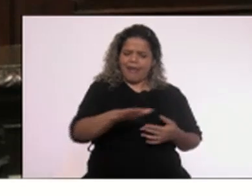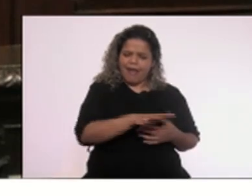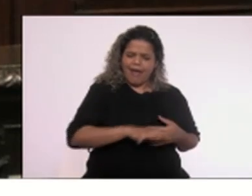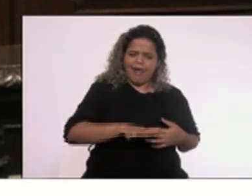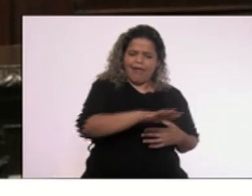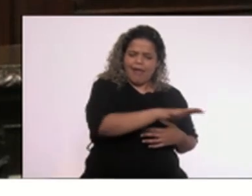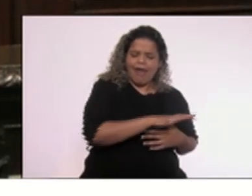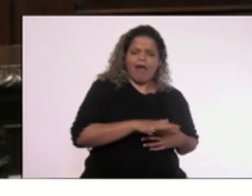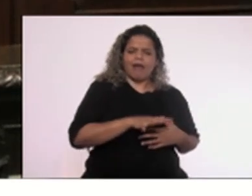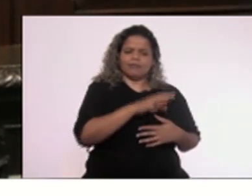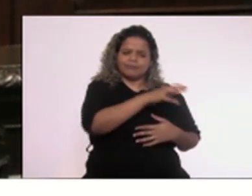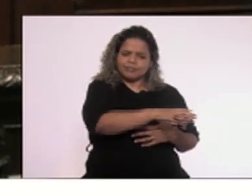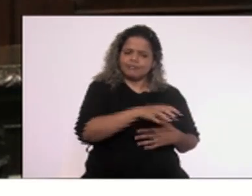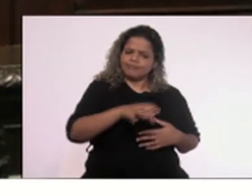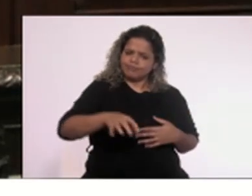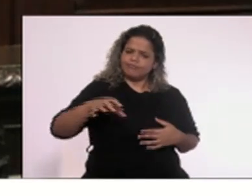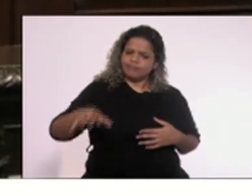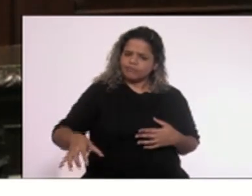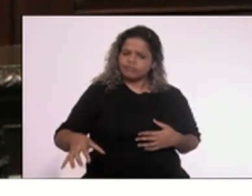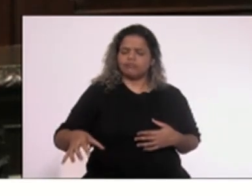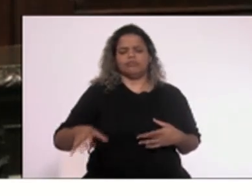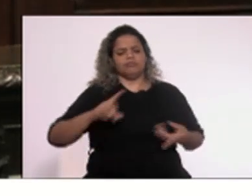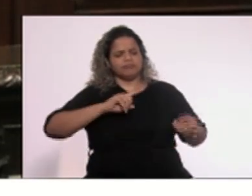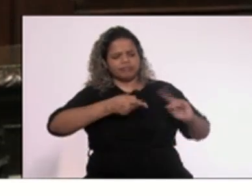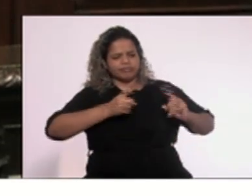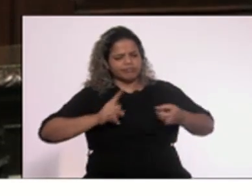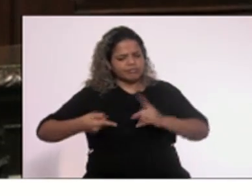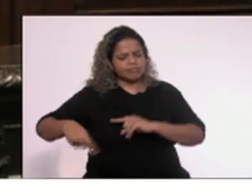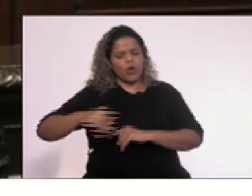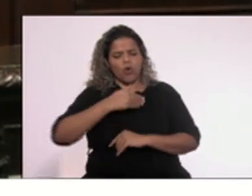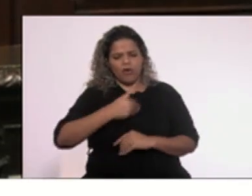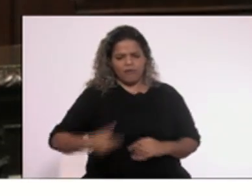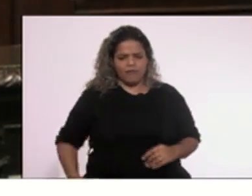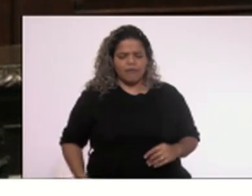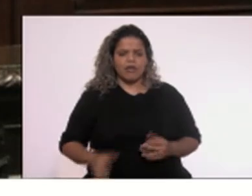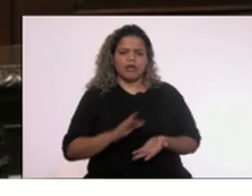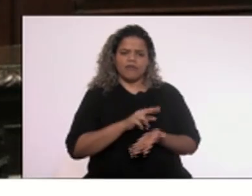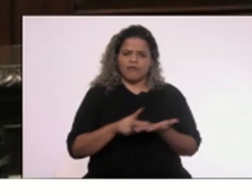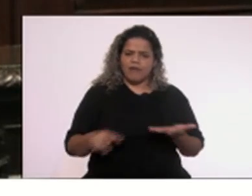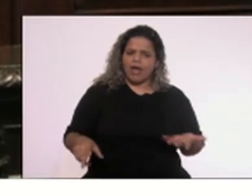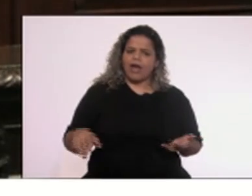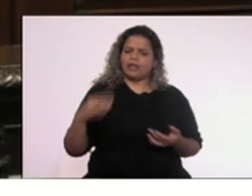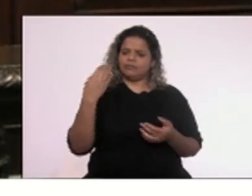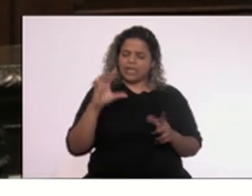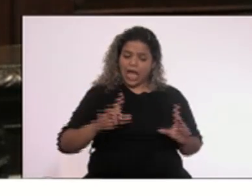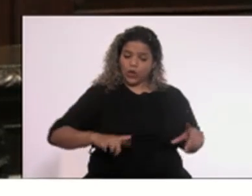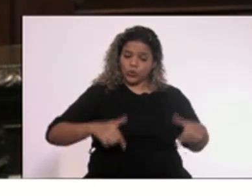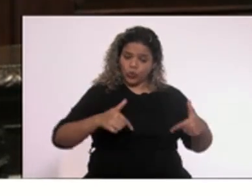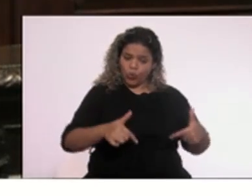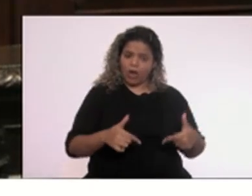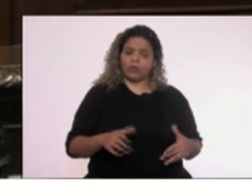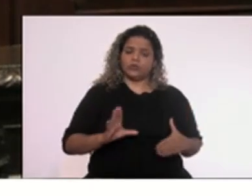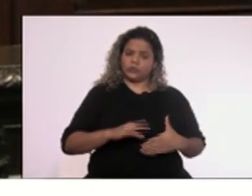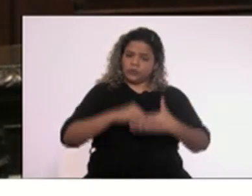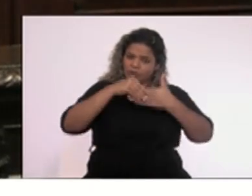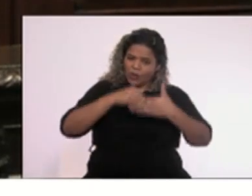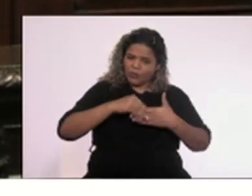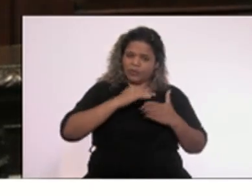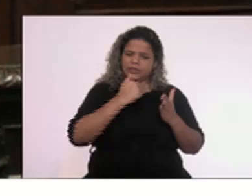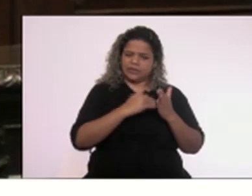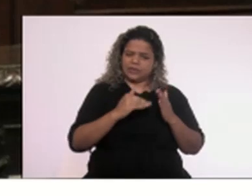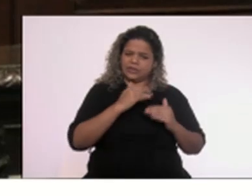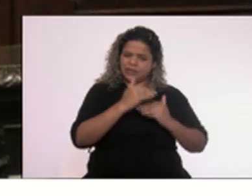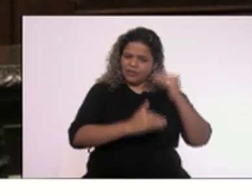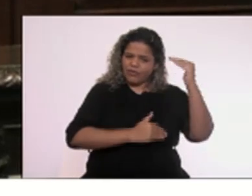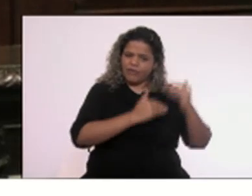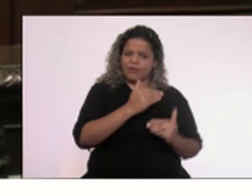interdisciplinar, interterritorial, enfim, transversal, várias áreas do governo municipal de Niterói atuaram. Quero saudar o secretário de